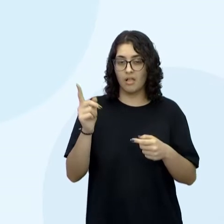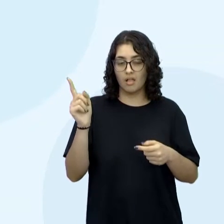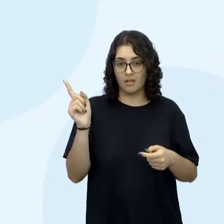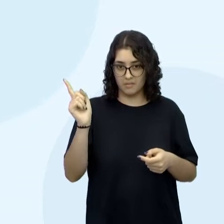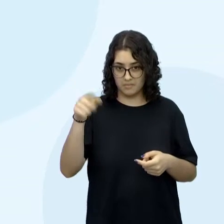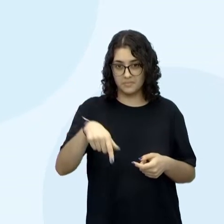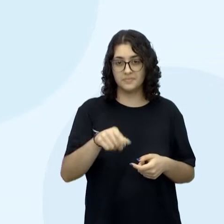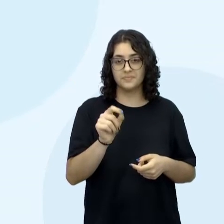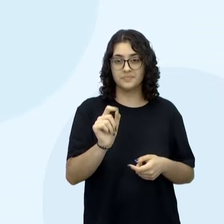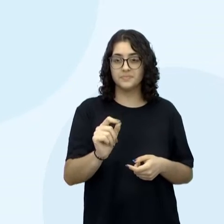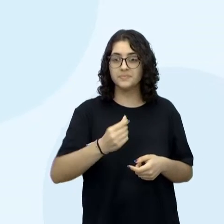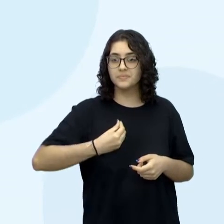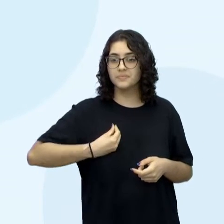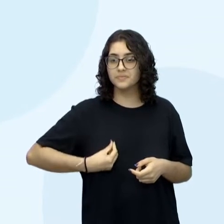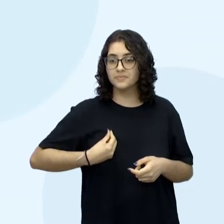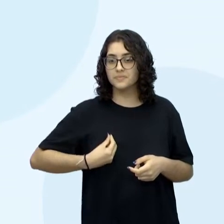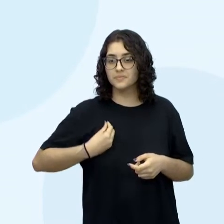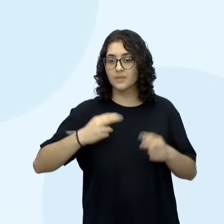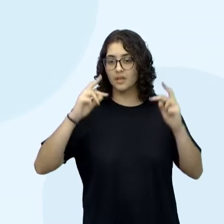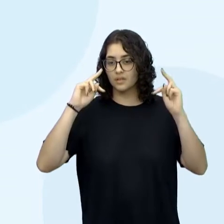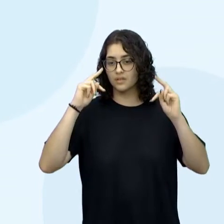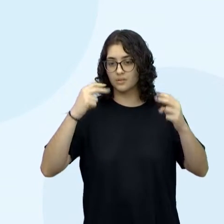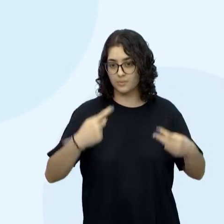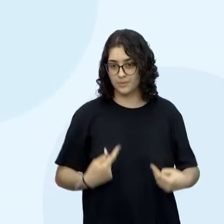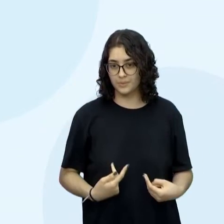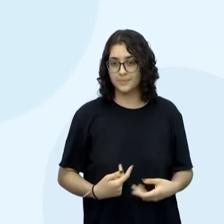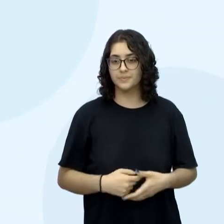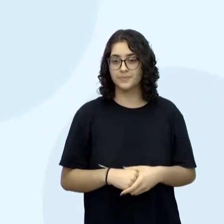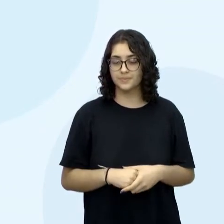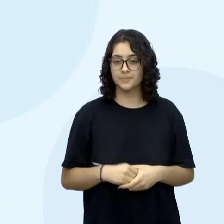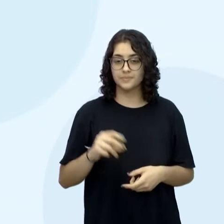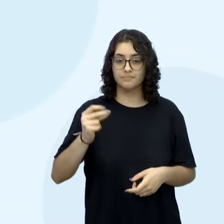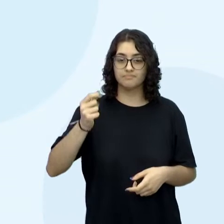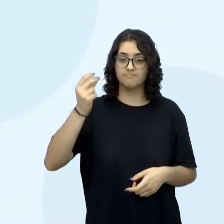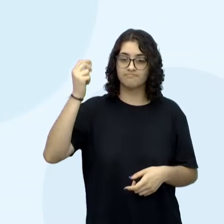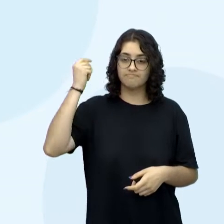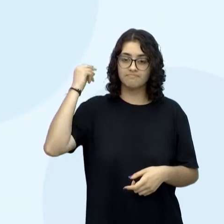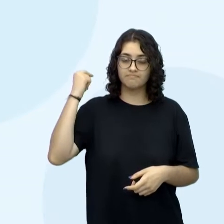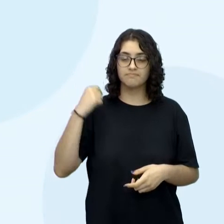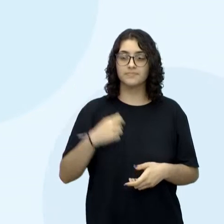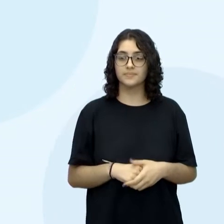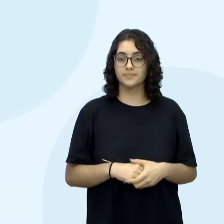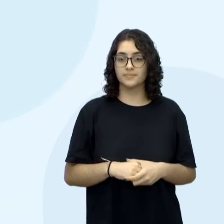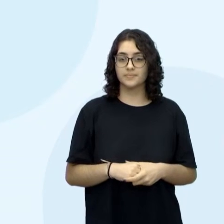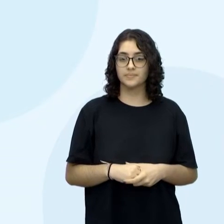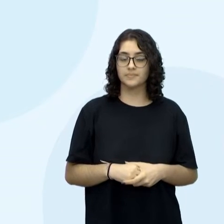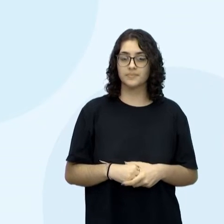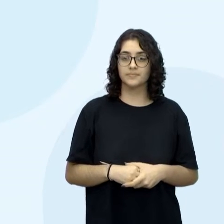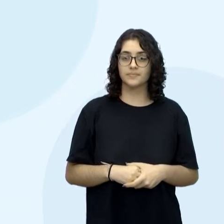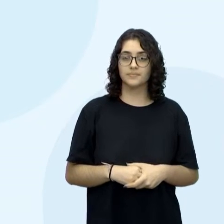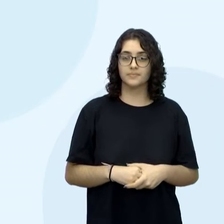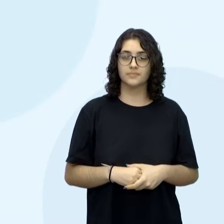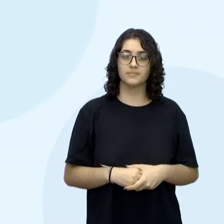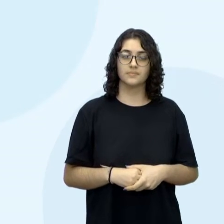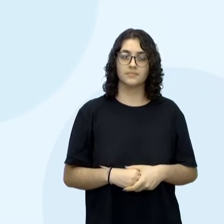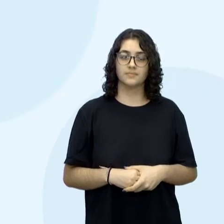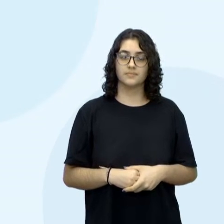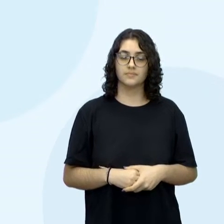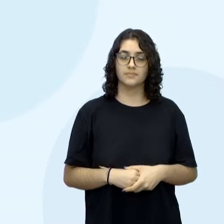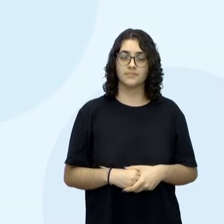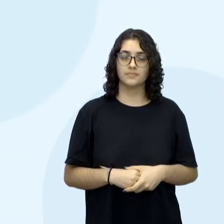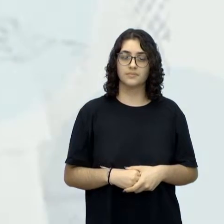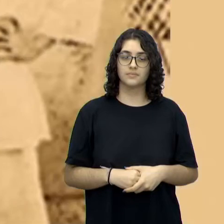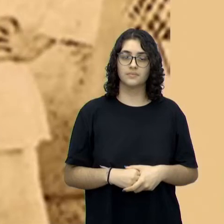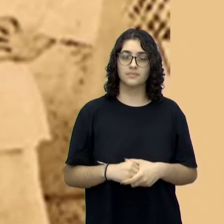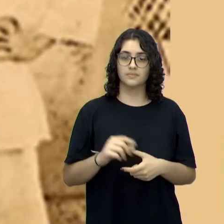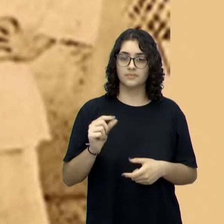minimamente aí a vida desse ser humano no passado aí distante, né? Pessoal, pode voltar em